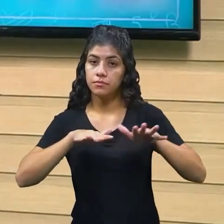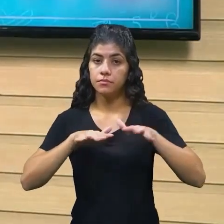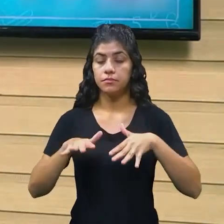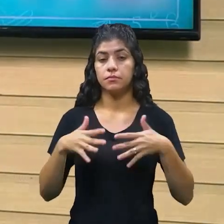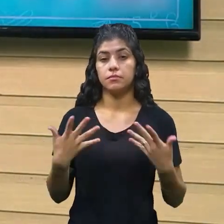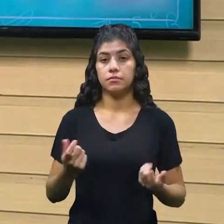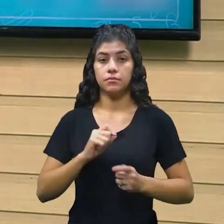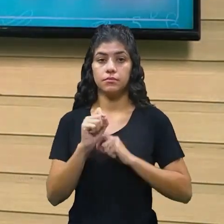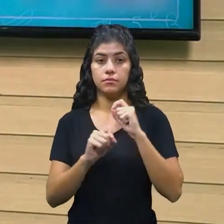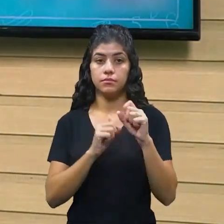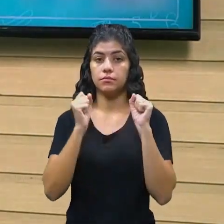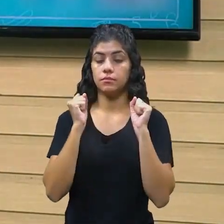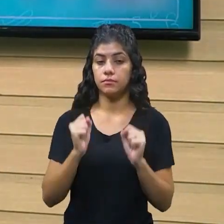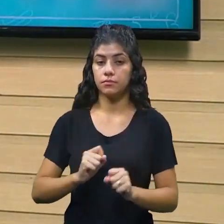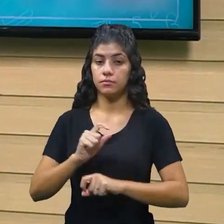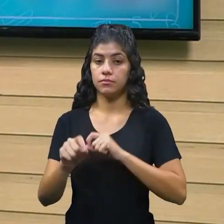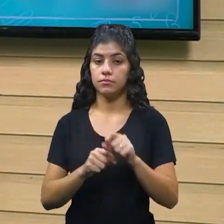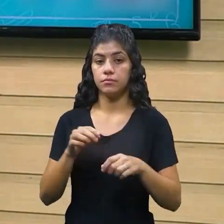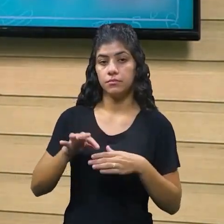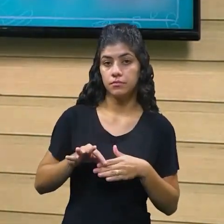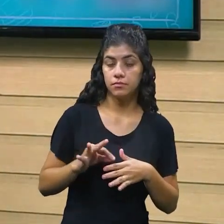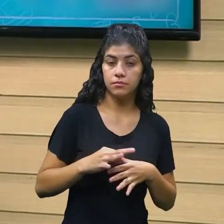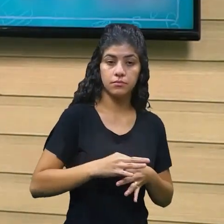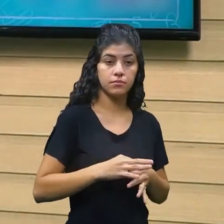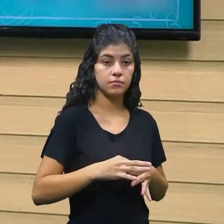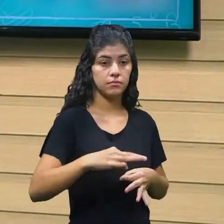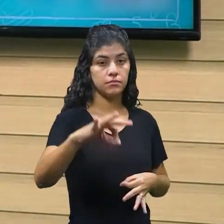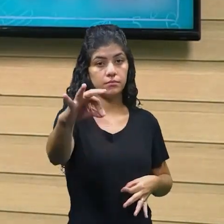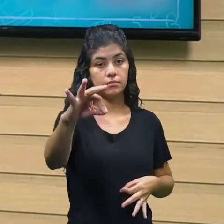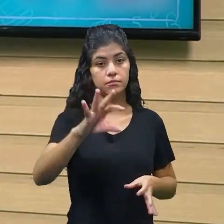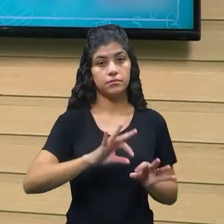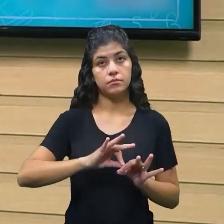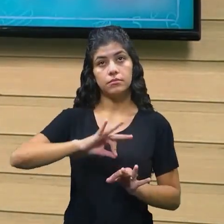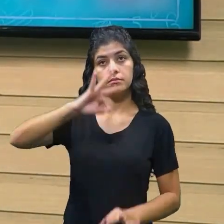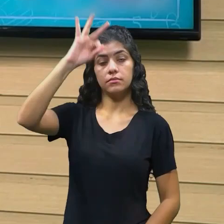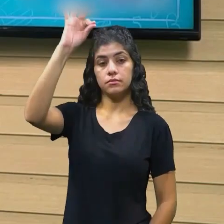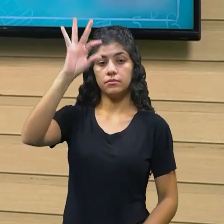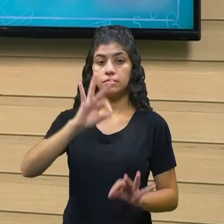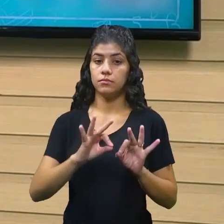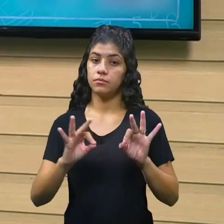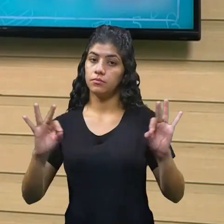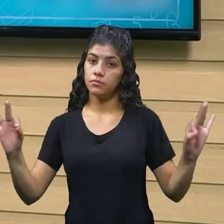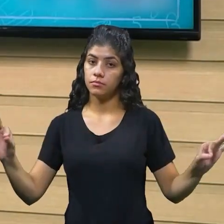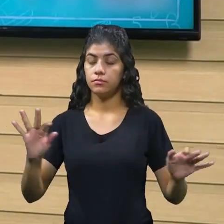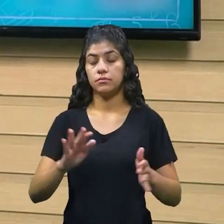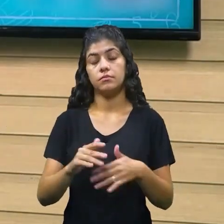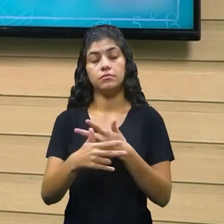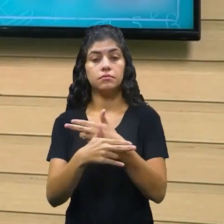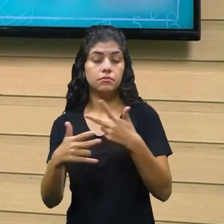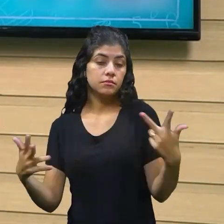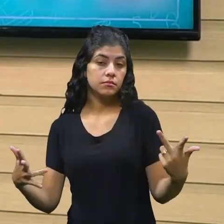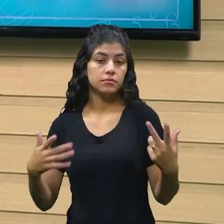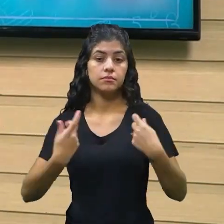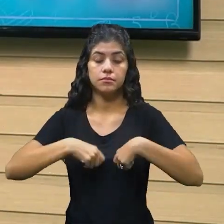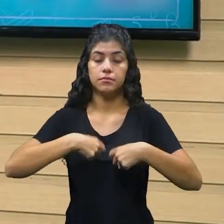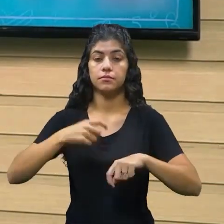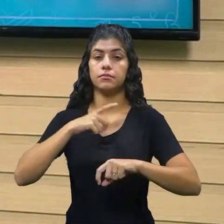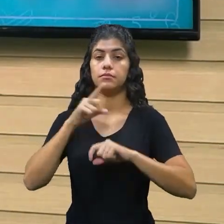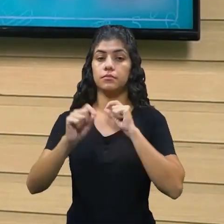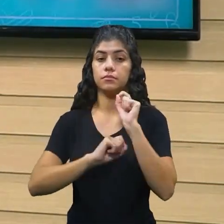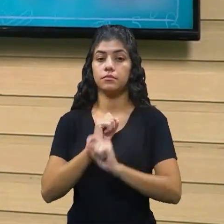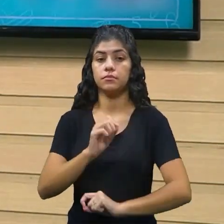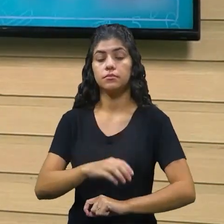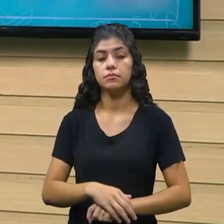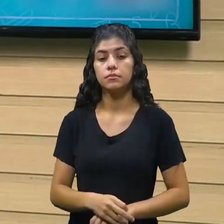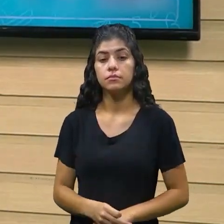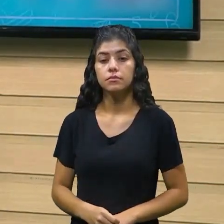Esse movimento pode ser do tipo horizontal, pode ser do tipo vertical, pode ser um movimento angular, mas é necessário